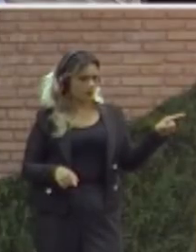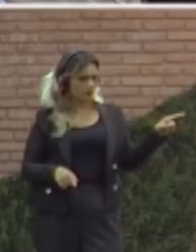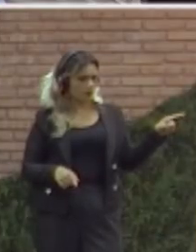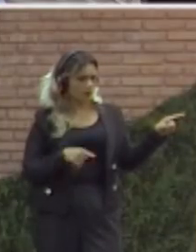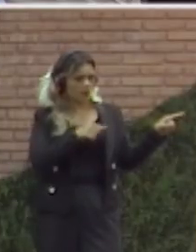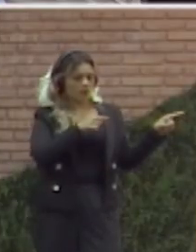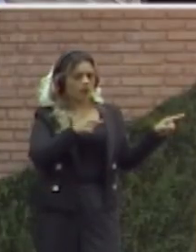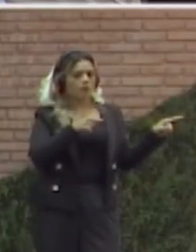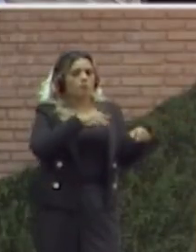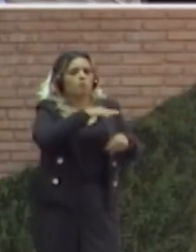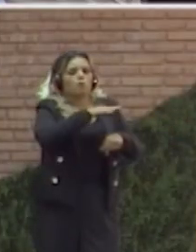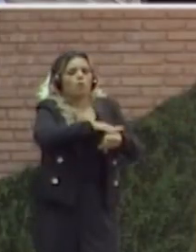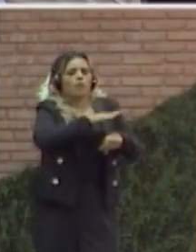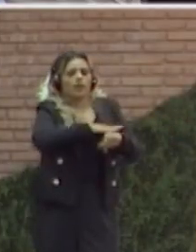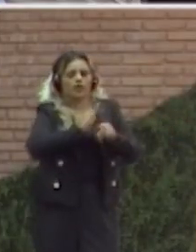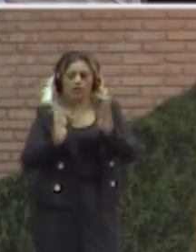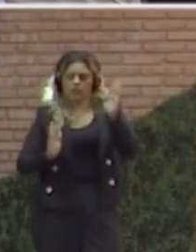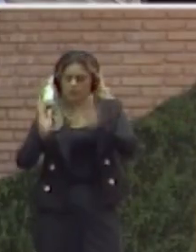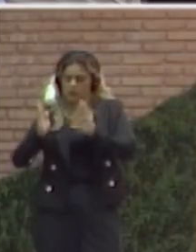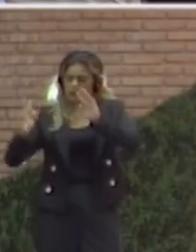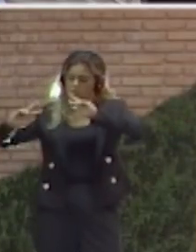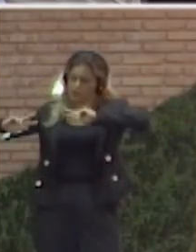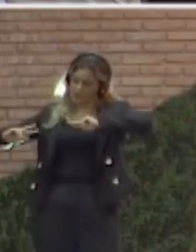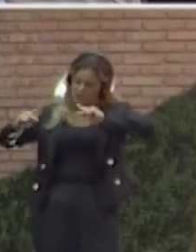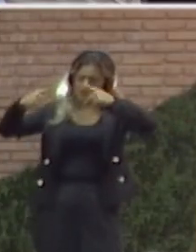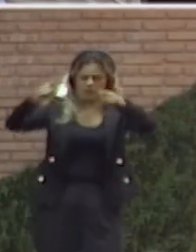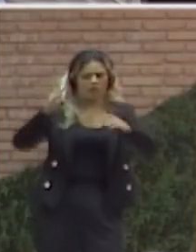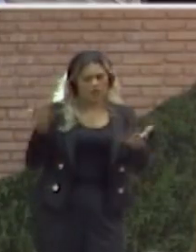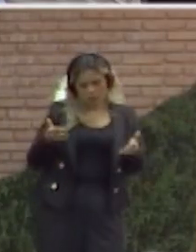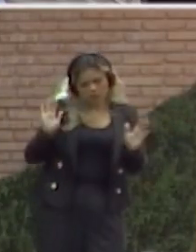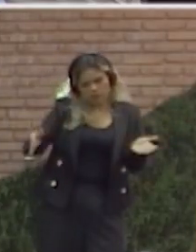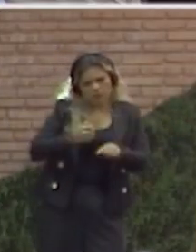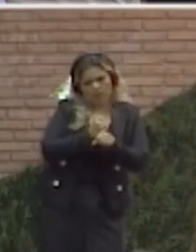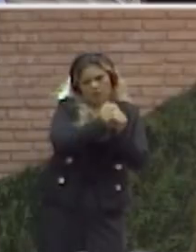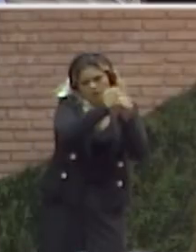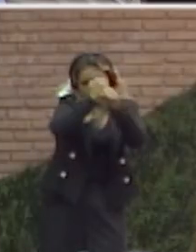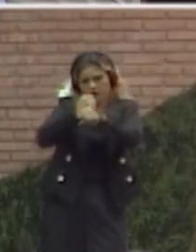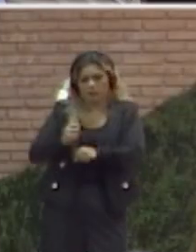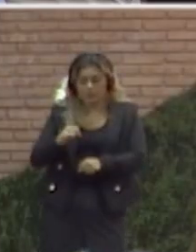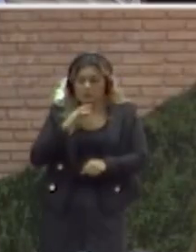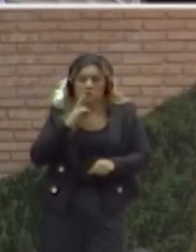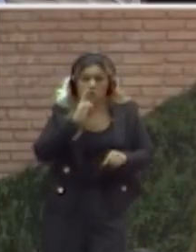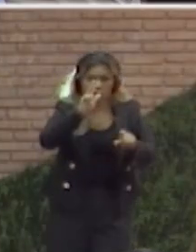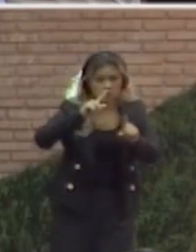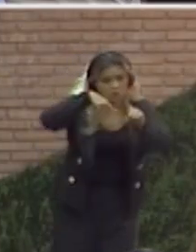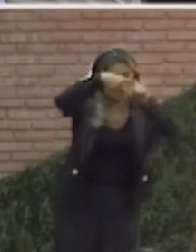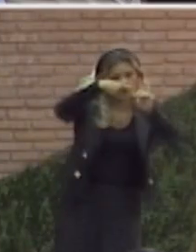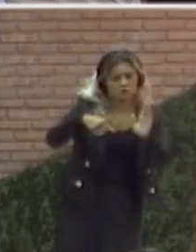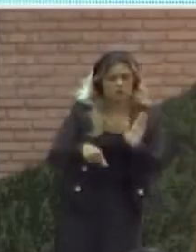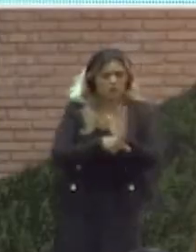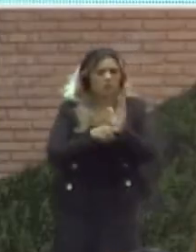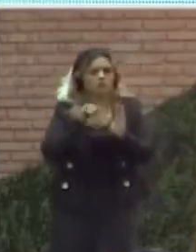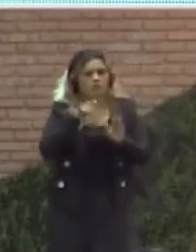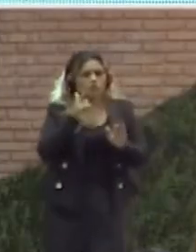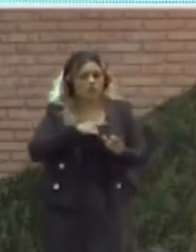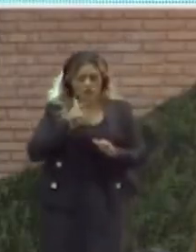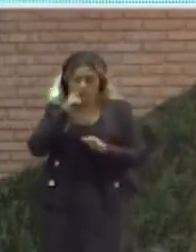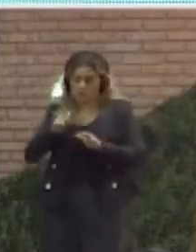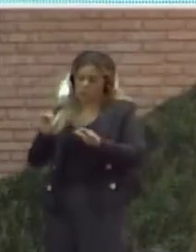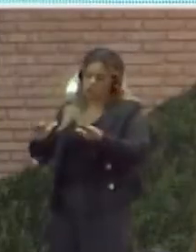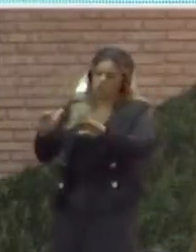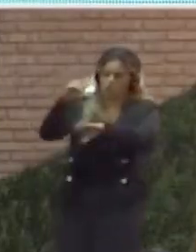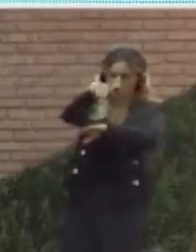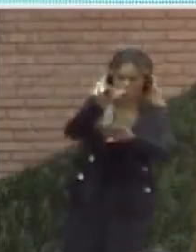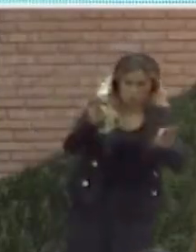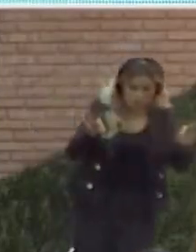aquele ponto de transição, realmente, passados tantos anos, surtiu o efeito esperado, teve aquele salto